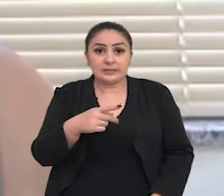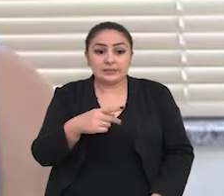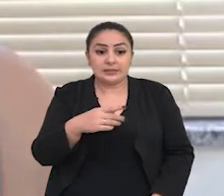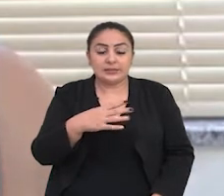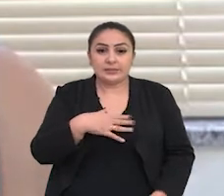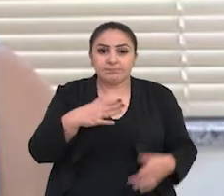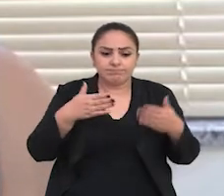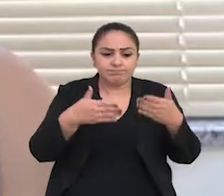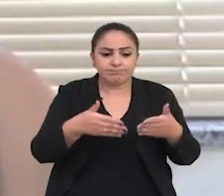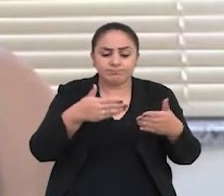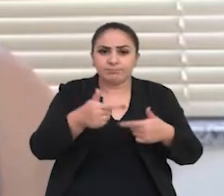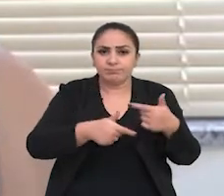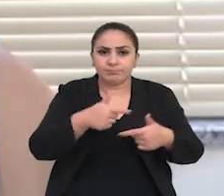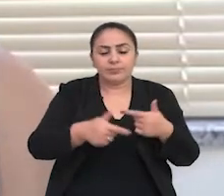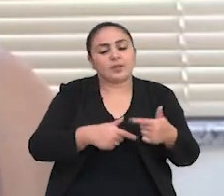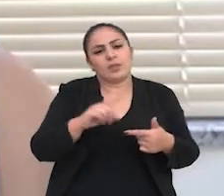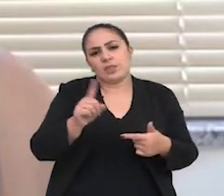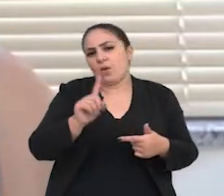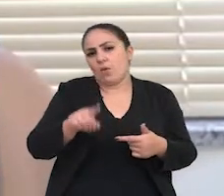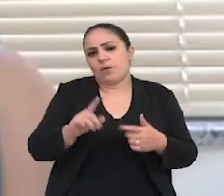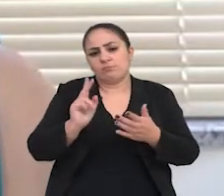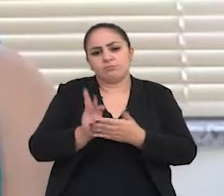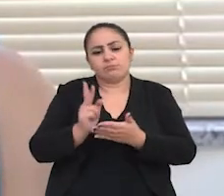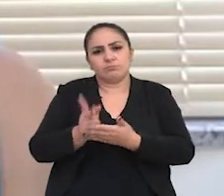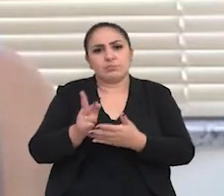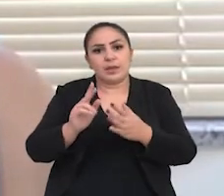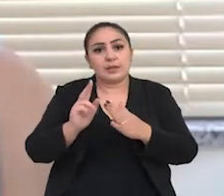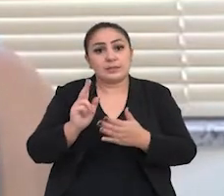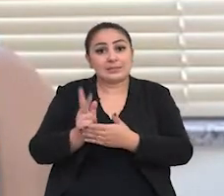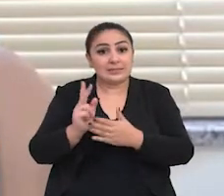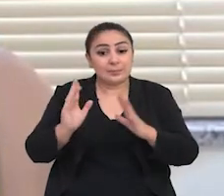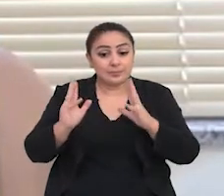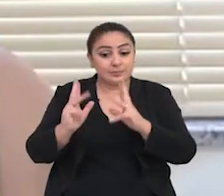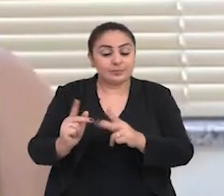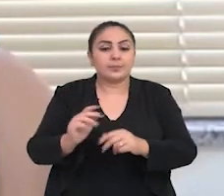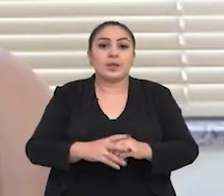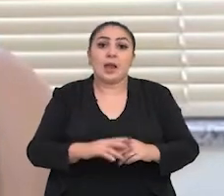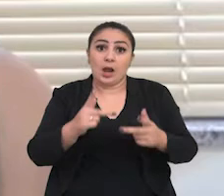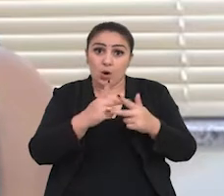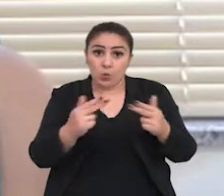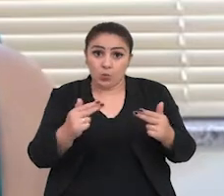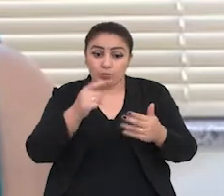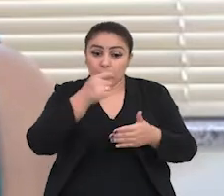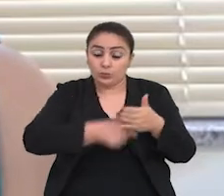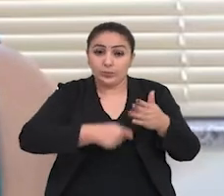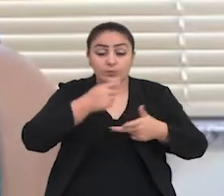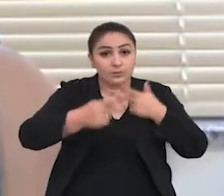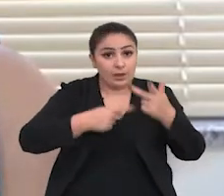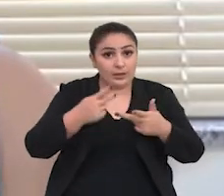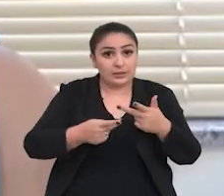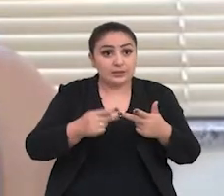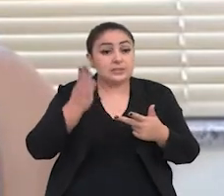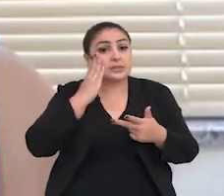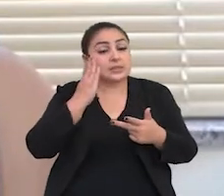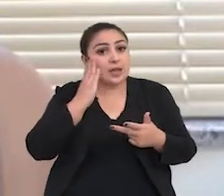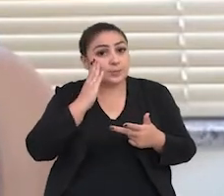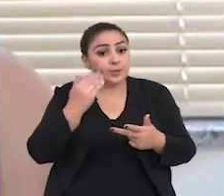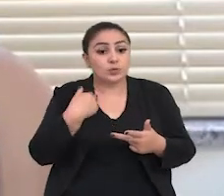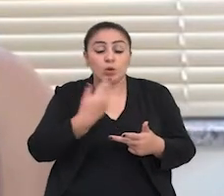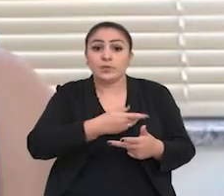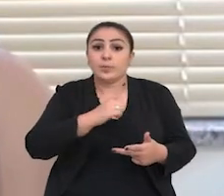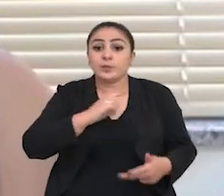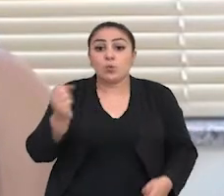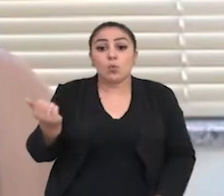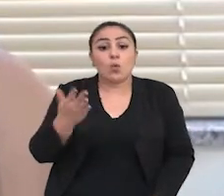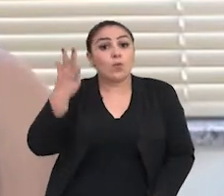este regime de excepcionalidade não vai permanecer para sempre. Alguns autores falam que, quem